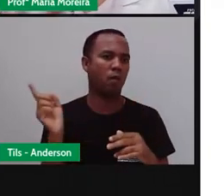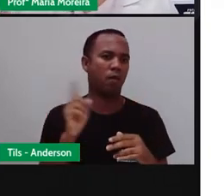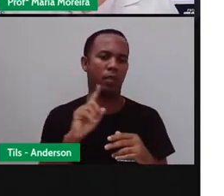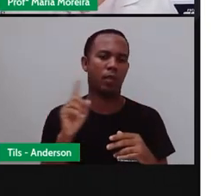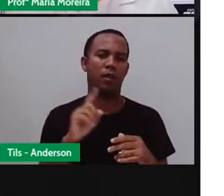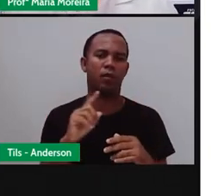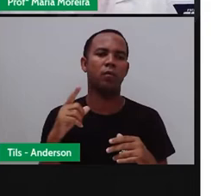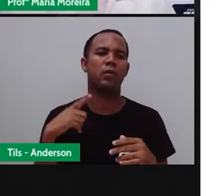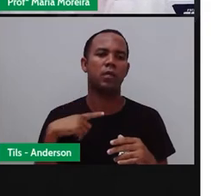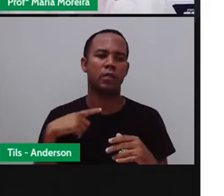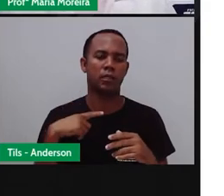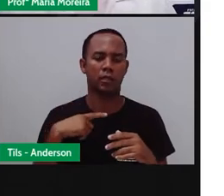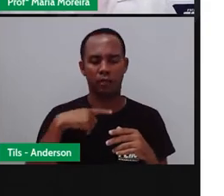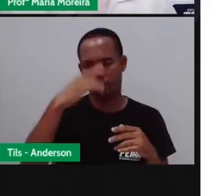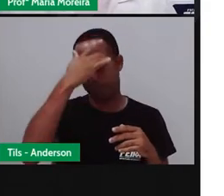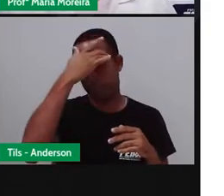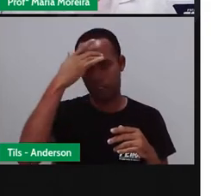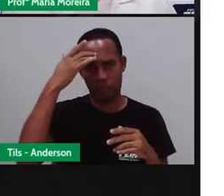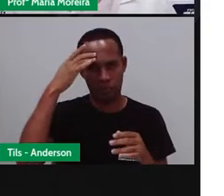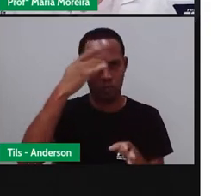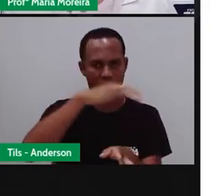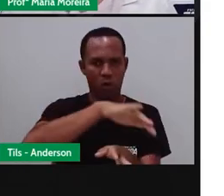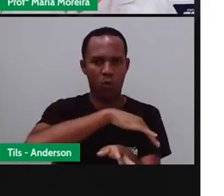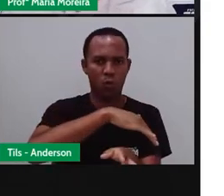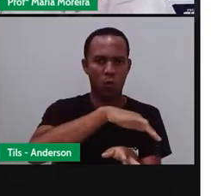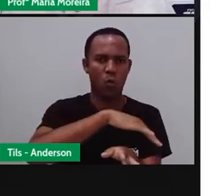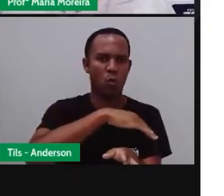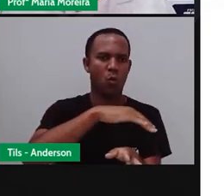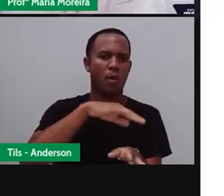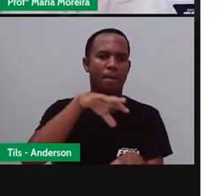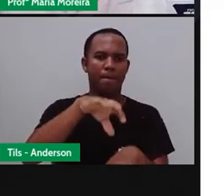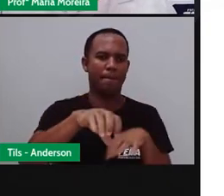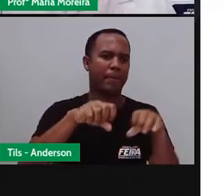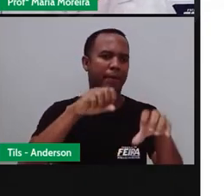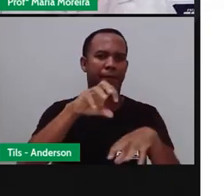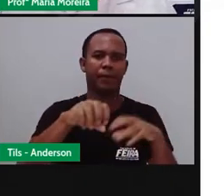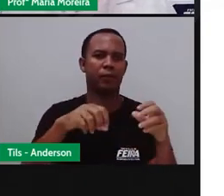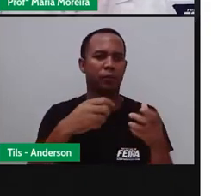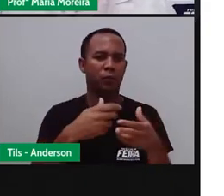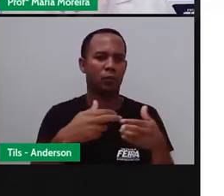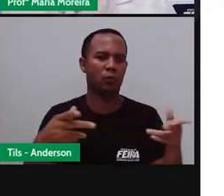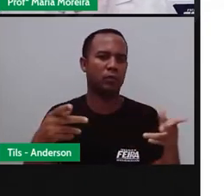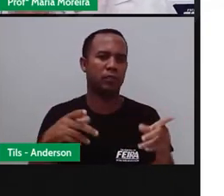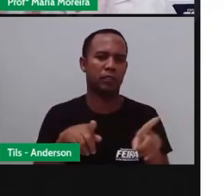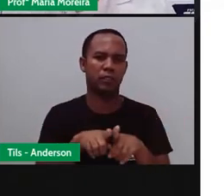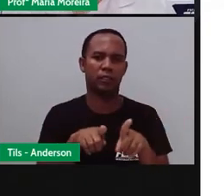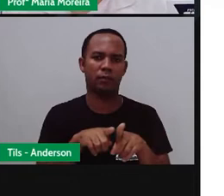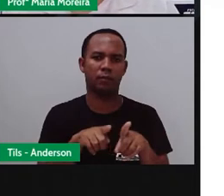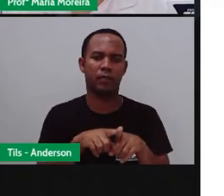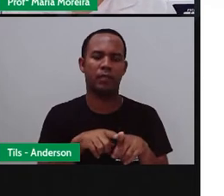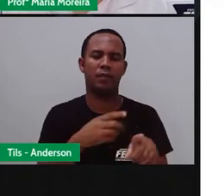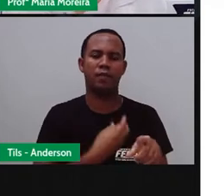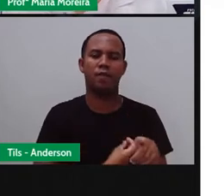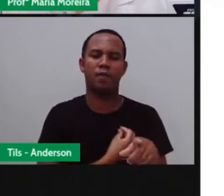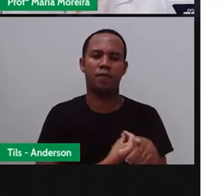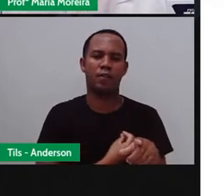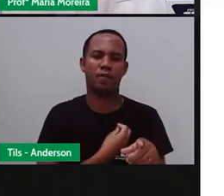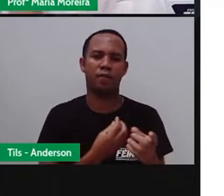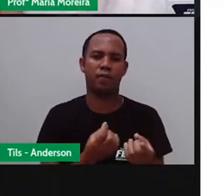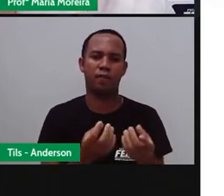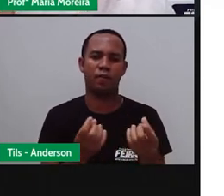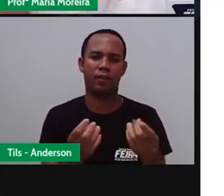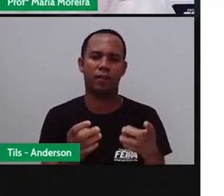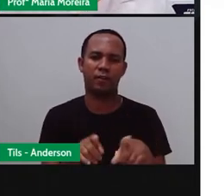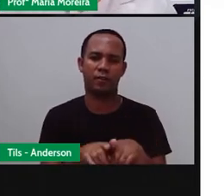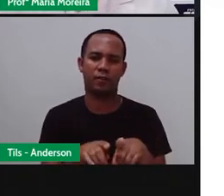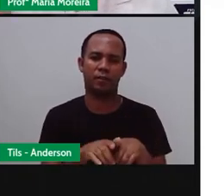Existem as pessoas que passam aí nas ruas para fazer esse recolhimento desse material, porque vivem disso, tá?